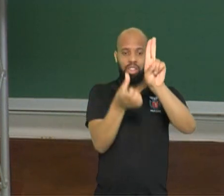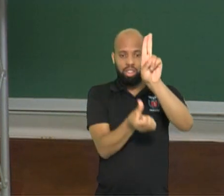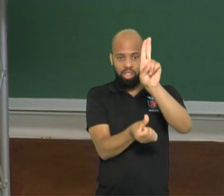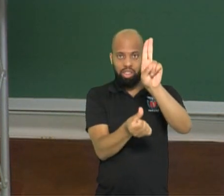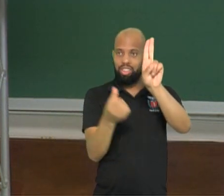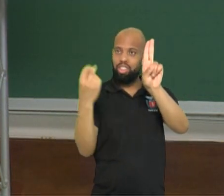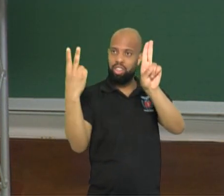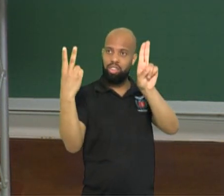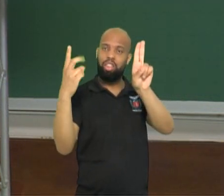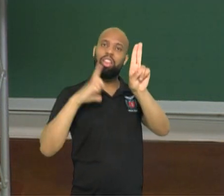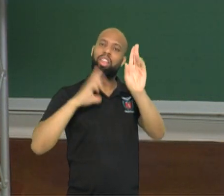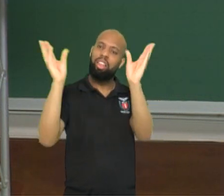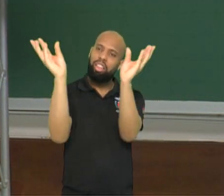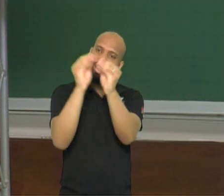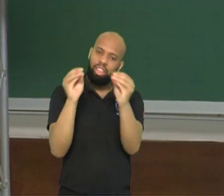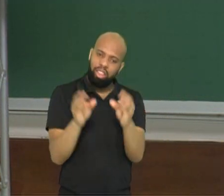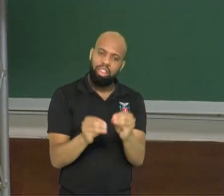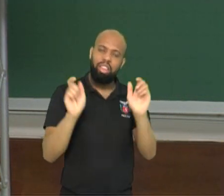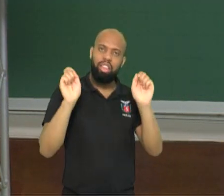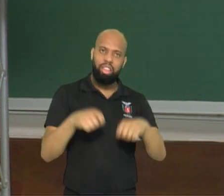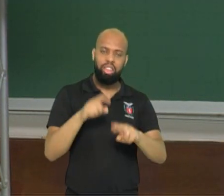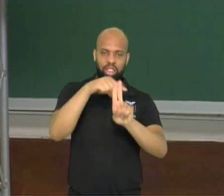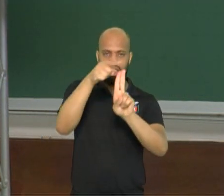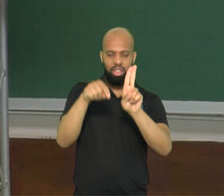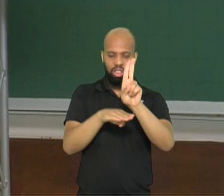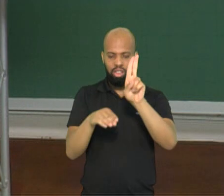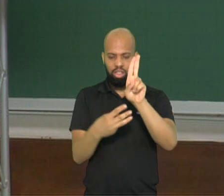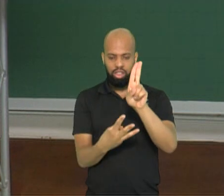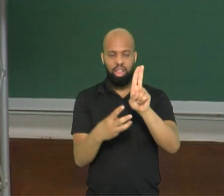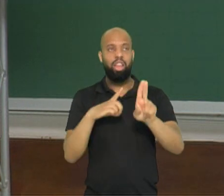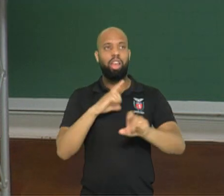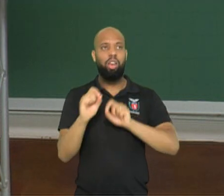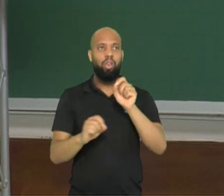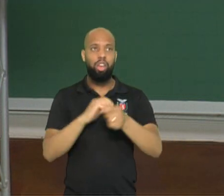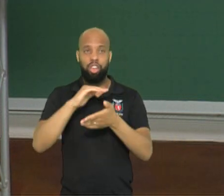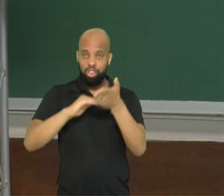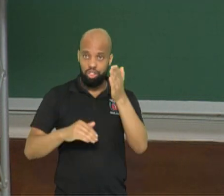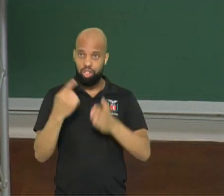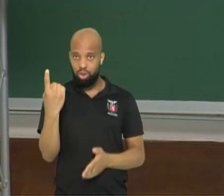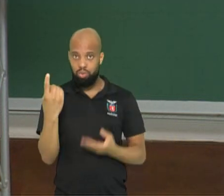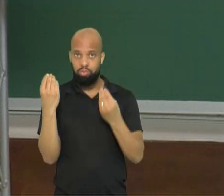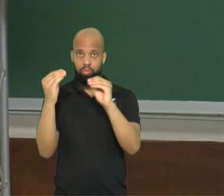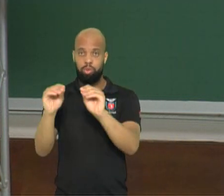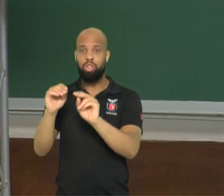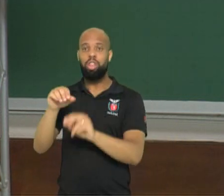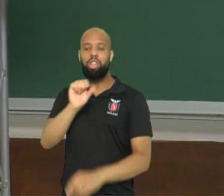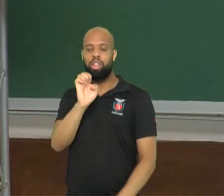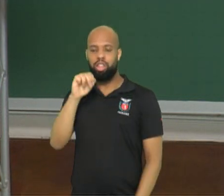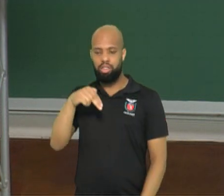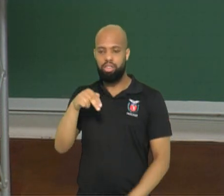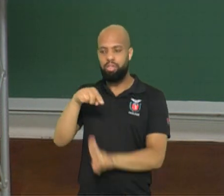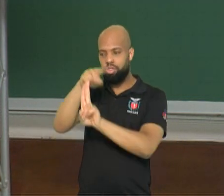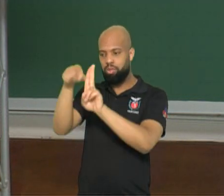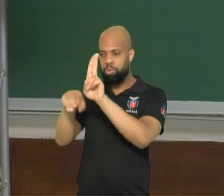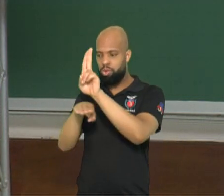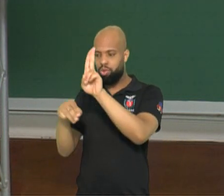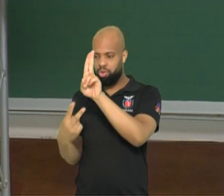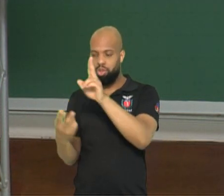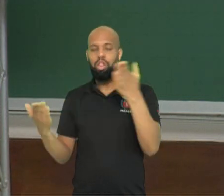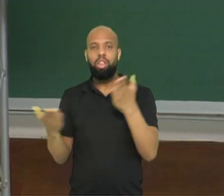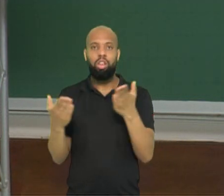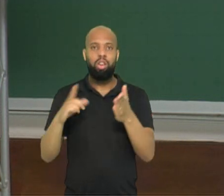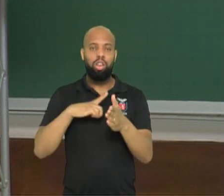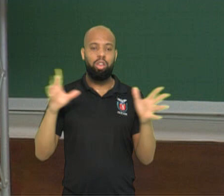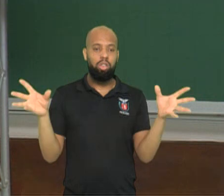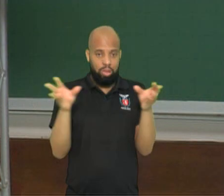6, eu simplifico. Fica π sobre 3. E aqui, no lugar do 1, eu escrevo seno de π sobre 2. Simplifico os